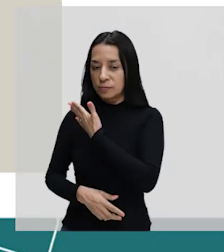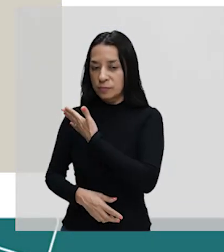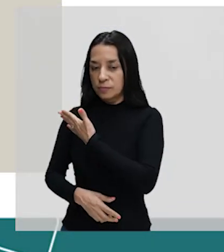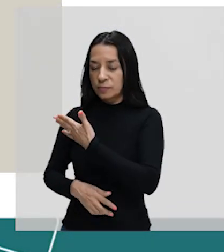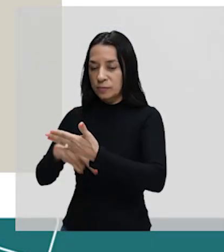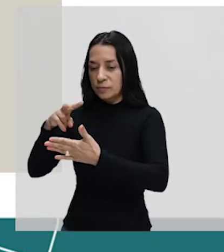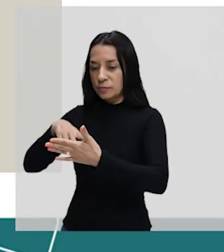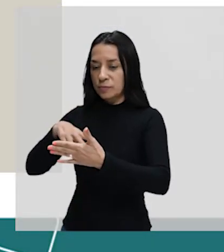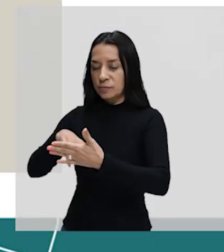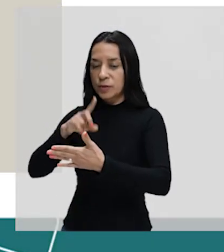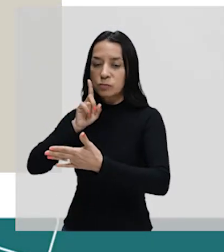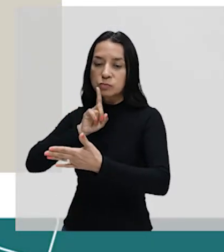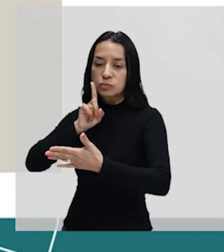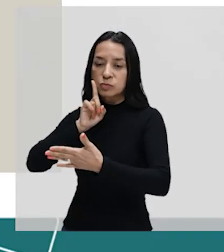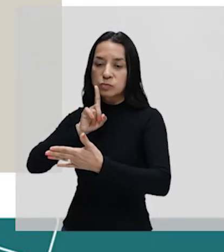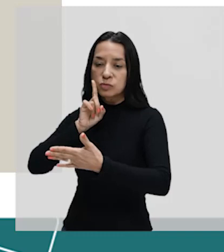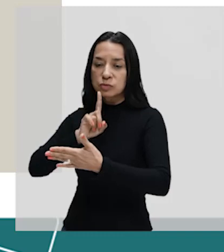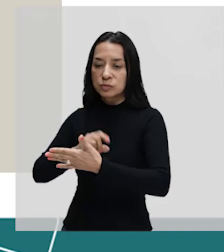Estados Unidos,